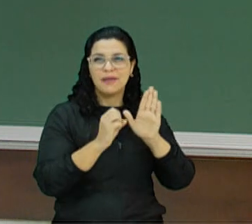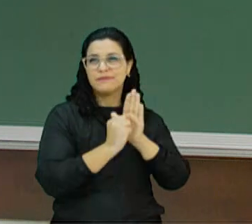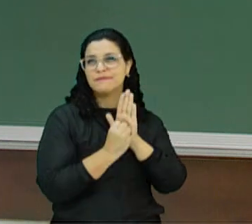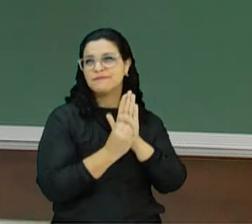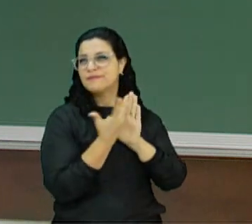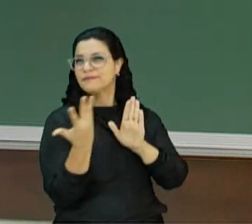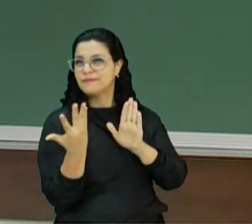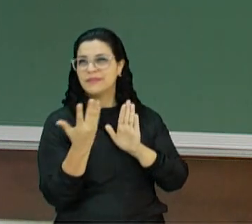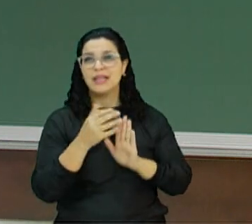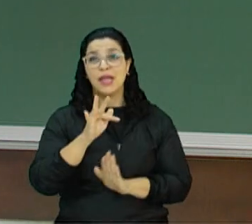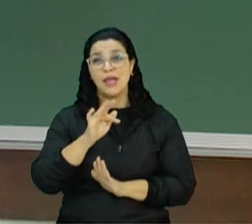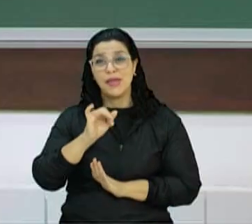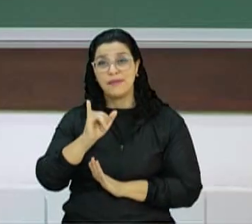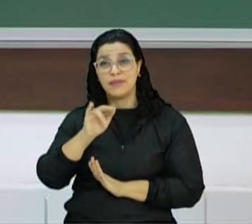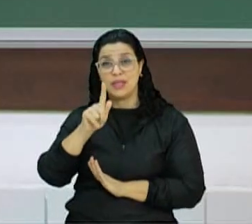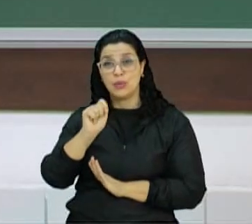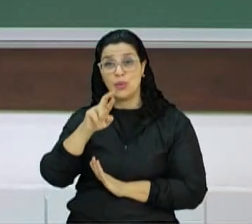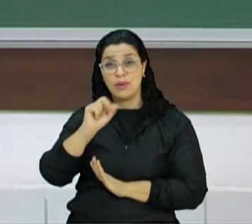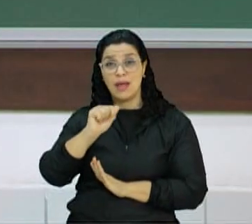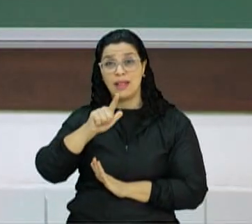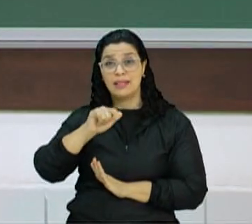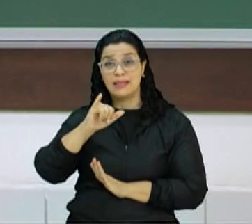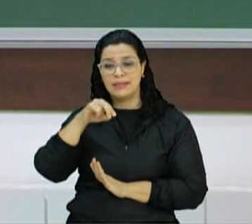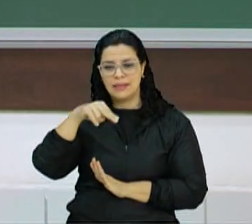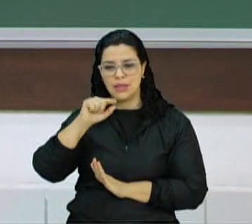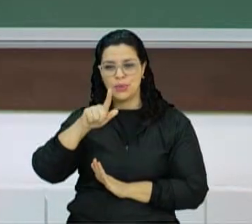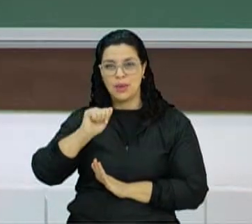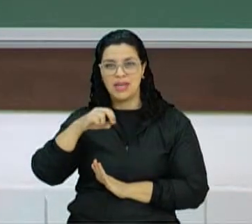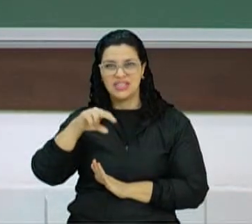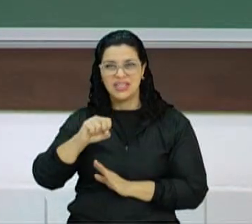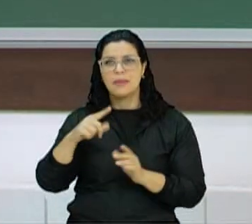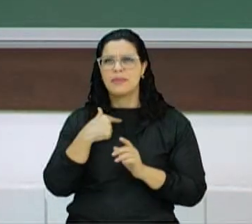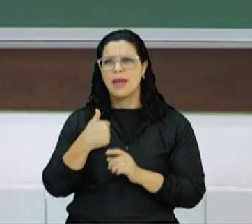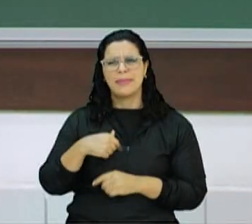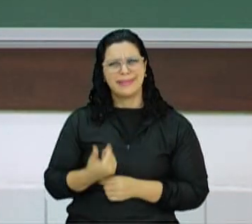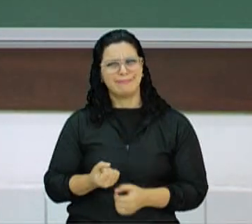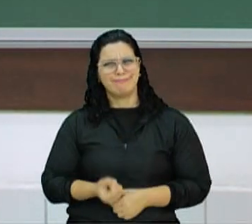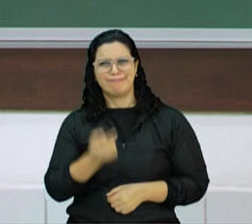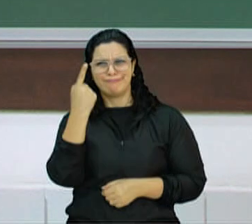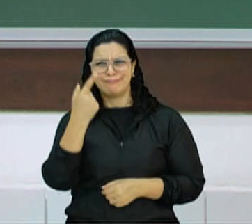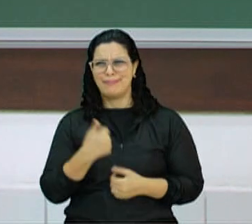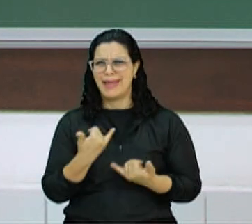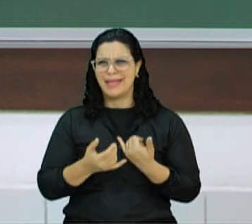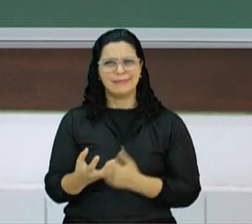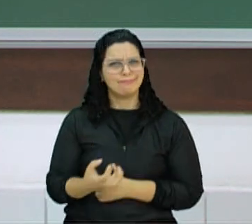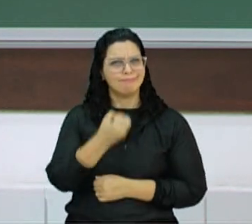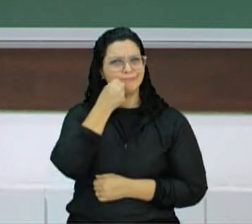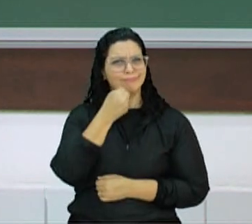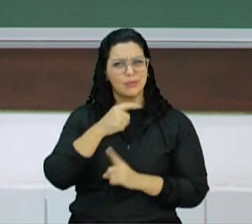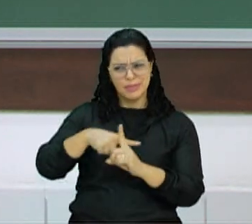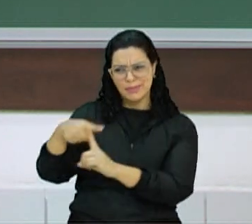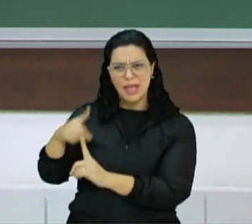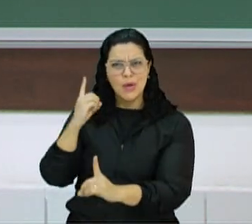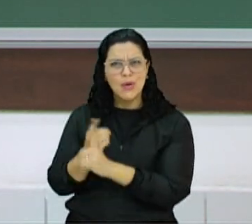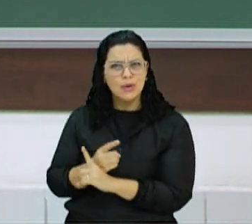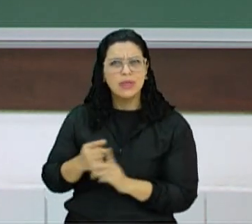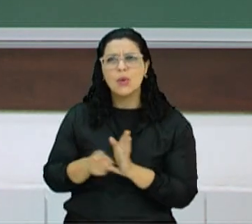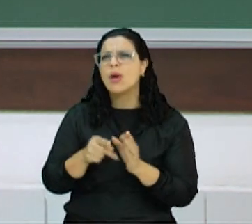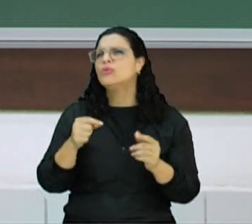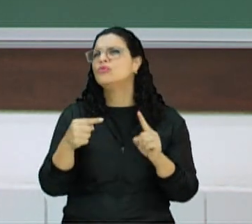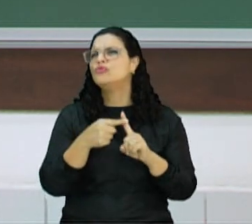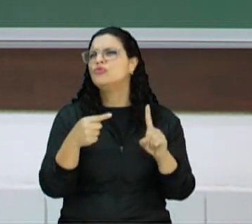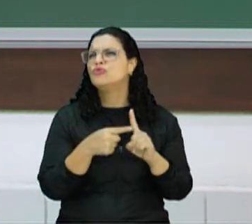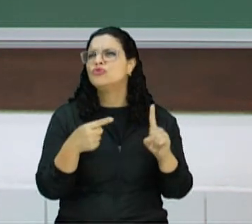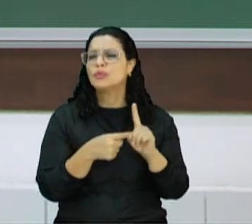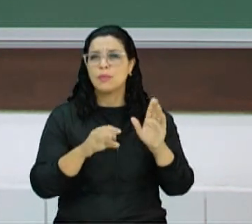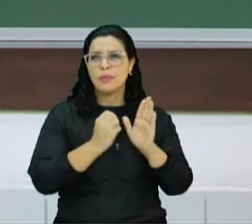sua decepção. Claro que ela ficou decepcionada, né? Ela não imaginava que o encontro seria num cemitério abandonado. E que figura de linguagem é essa que ela